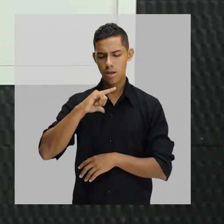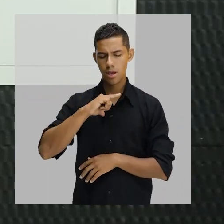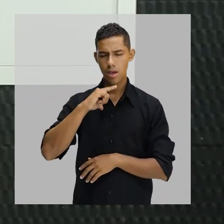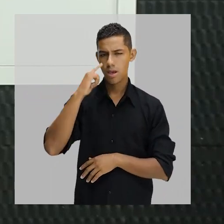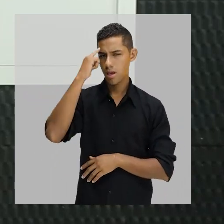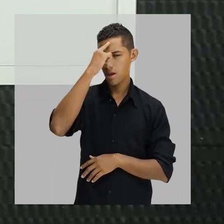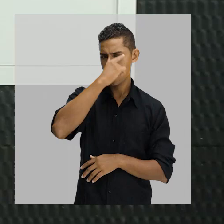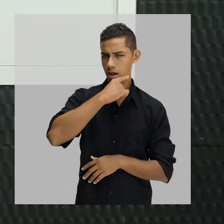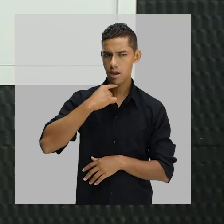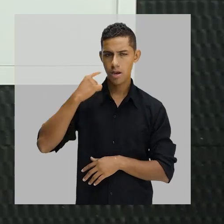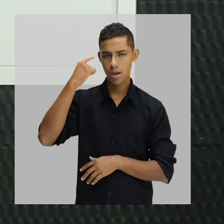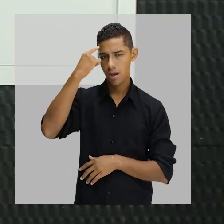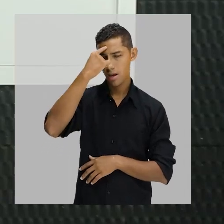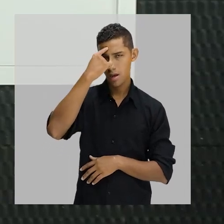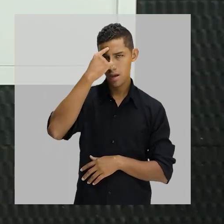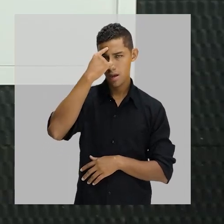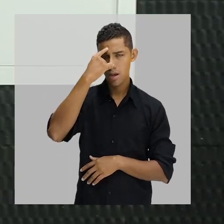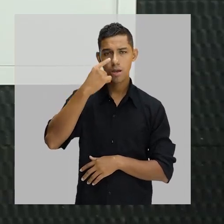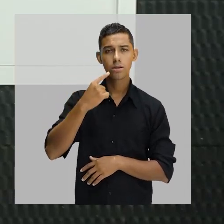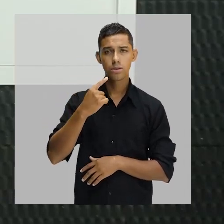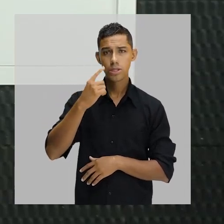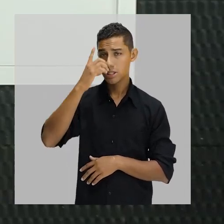certo? Tem 7 dias.